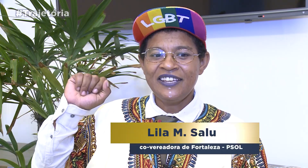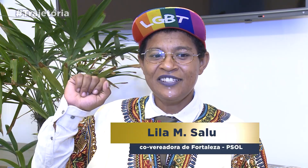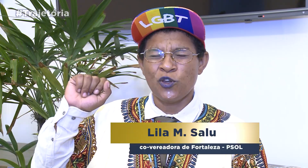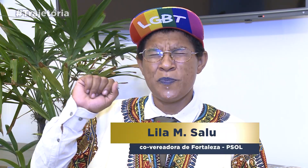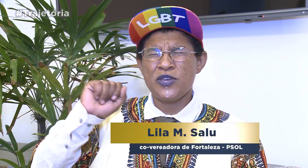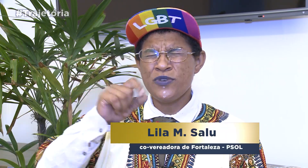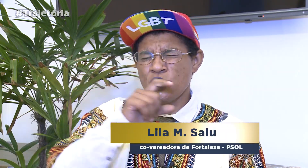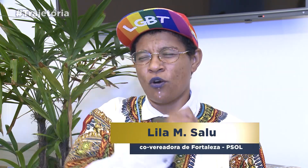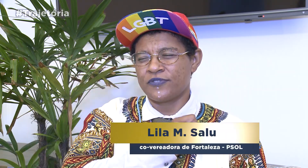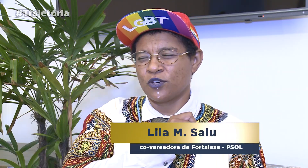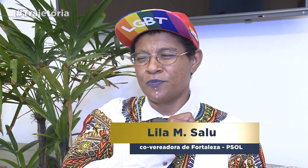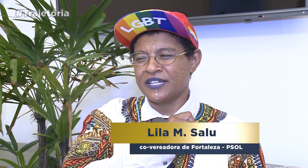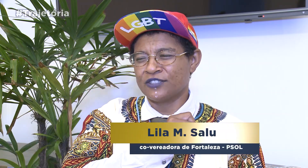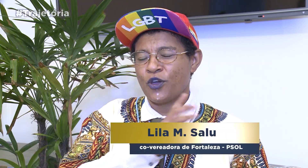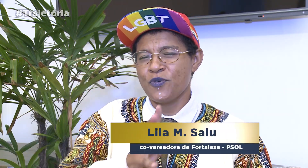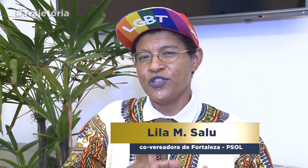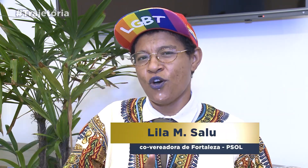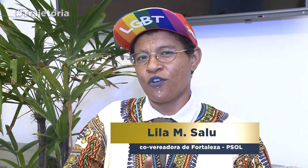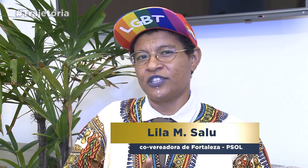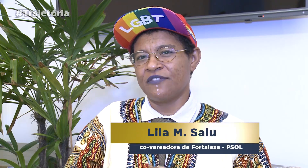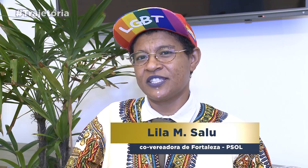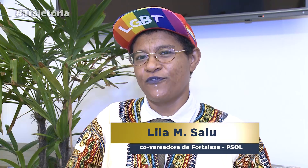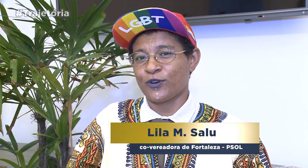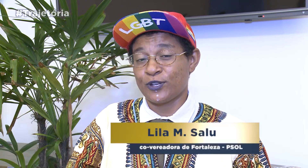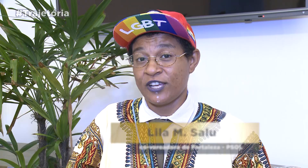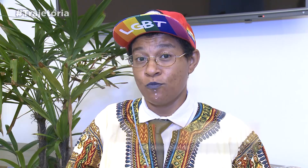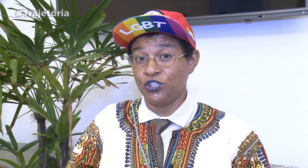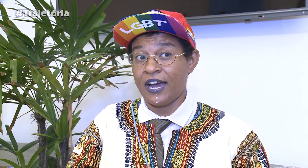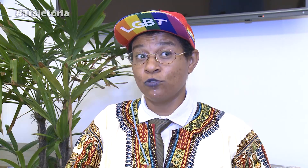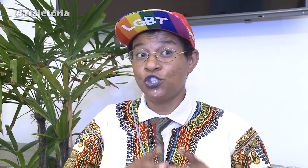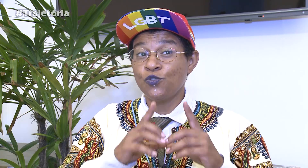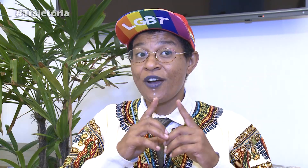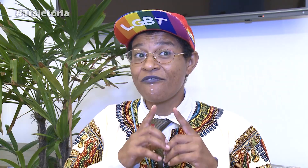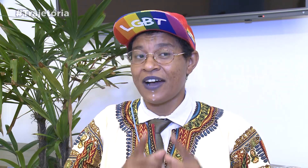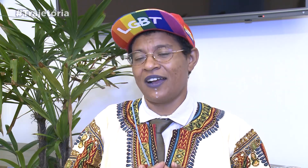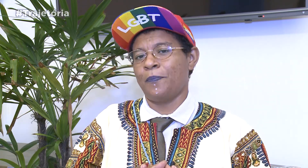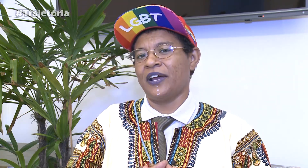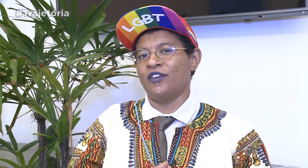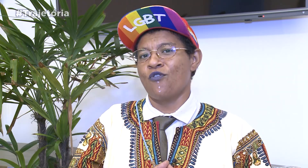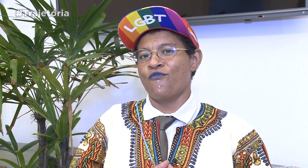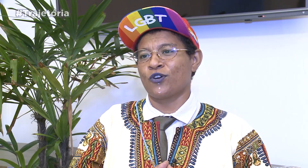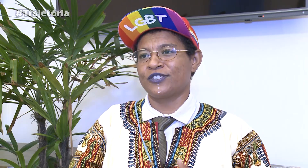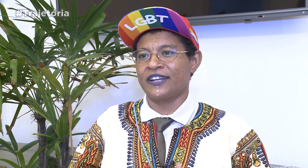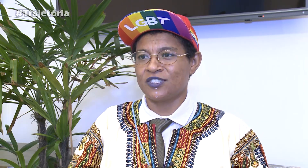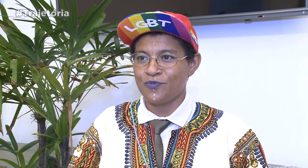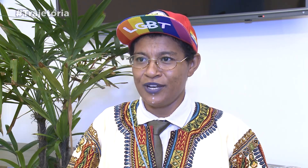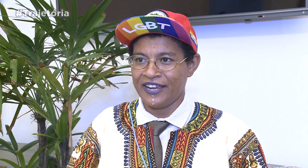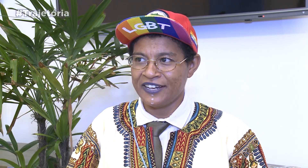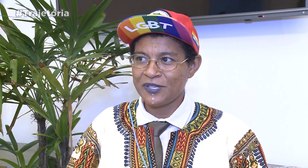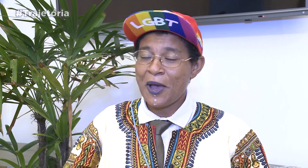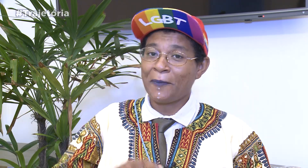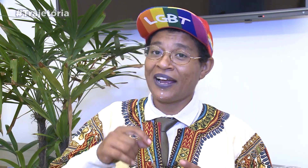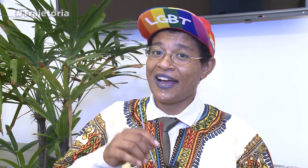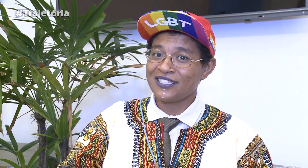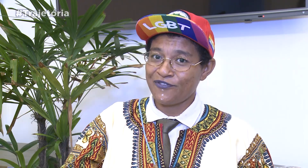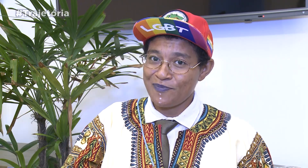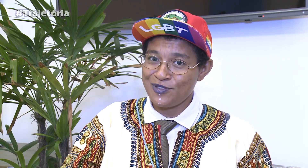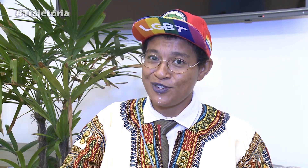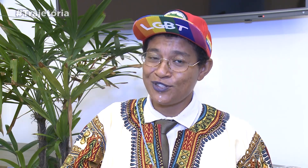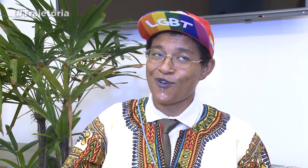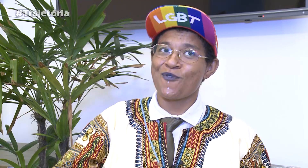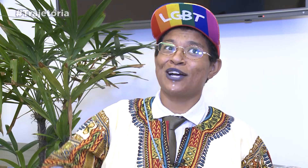né? 2009, se eu não me engano, 2009, teve esse Fórum Social Mundial, tinha uma vaga para ir com o Fórum Cearense Mulheres, para a